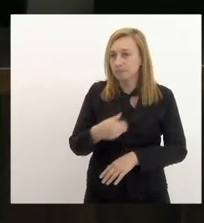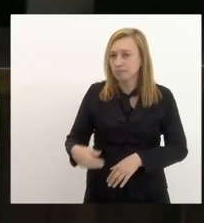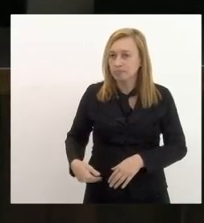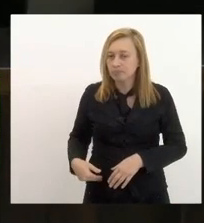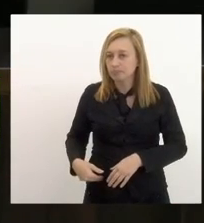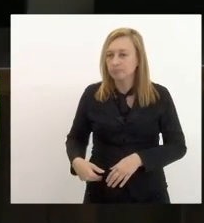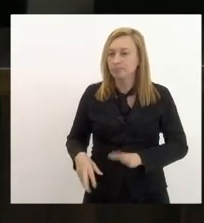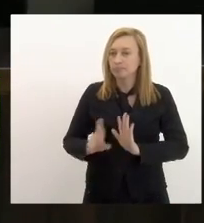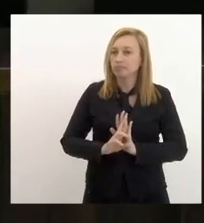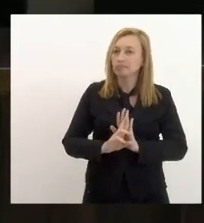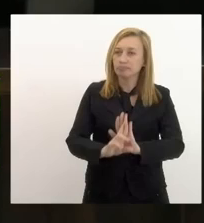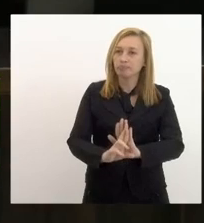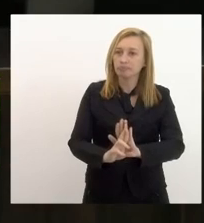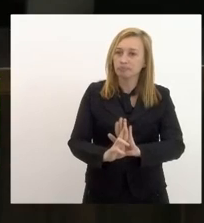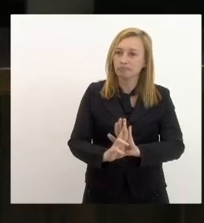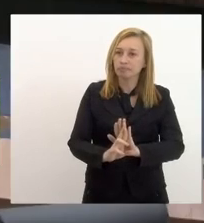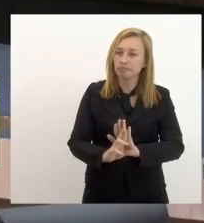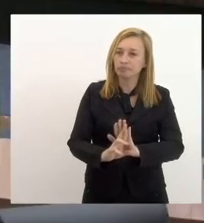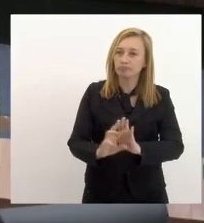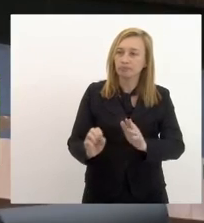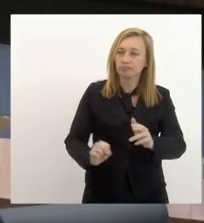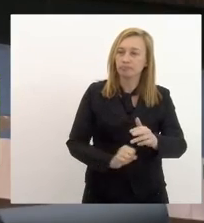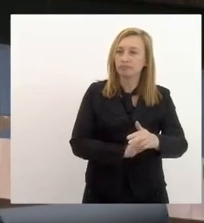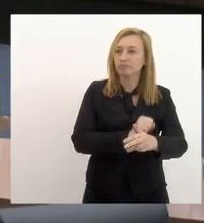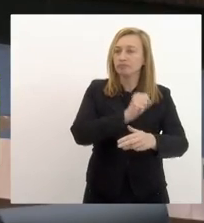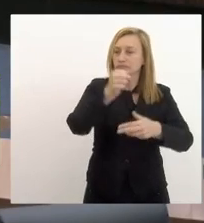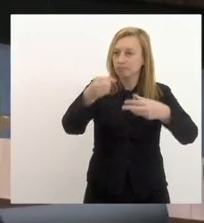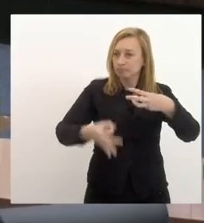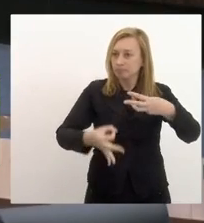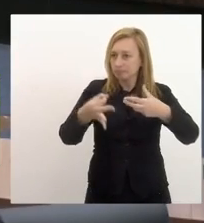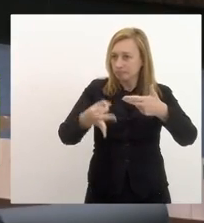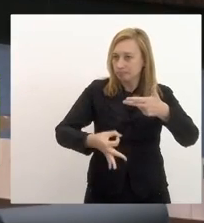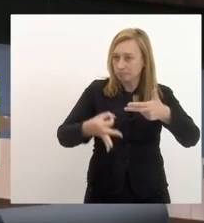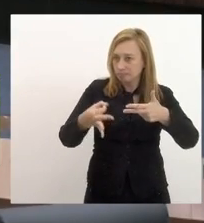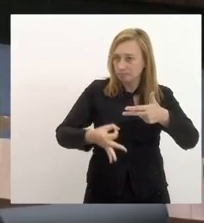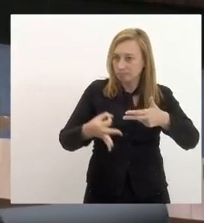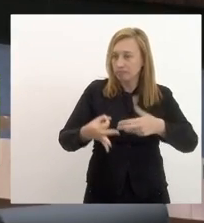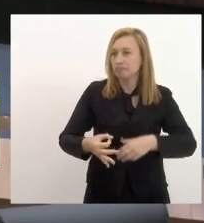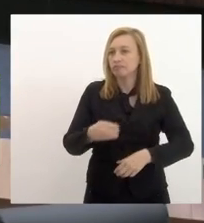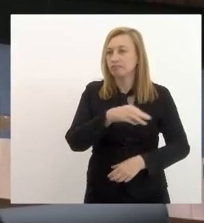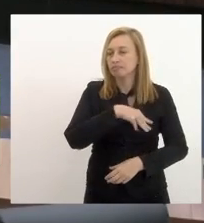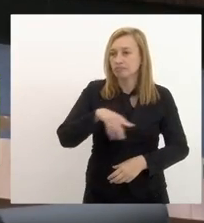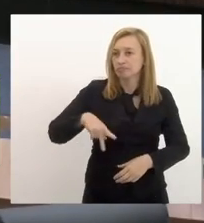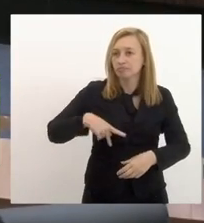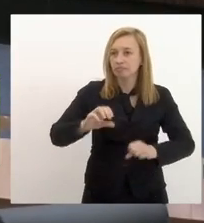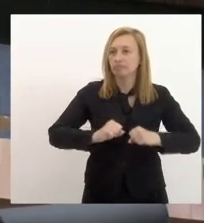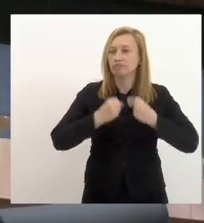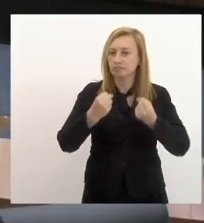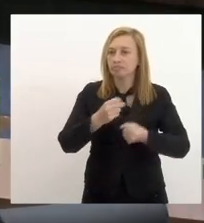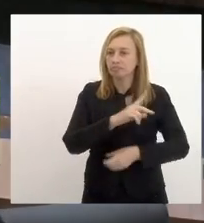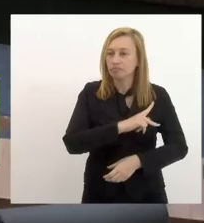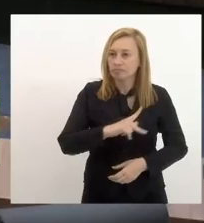e representantes dos poderes Judiciário do Ministério Público da Defensoria